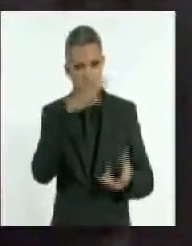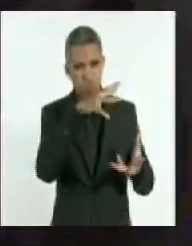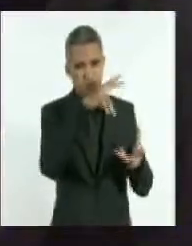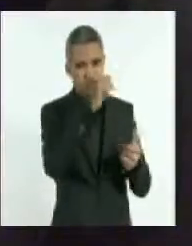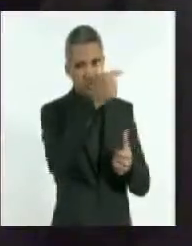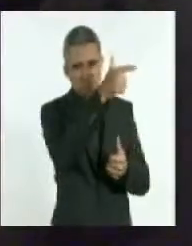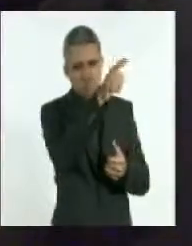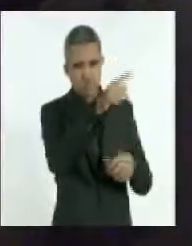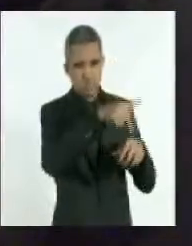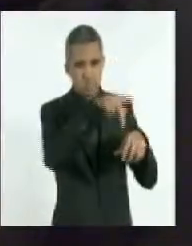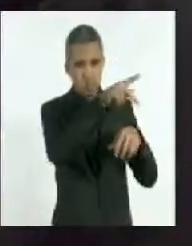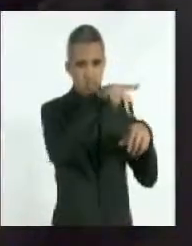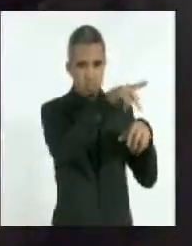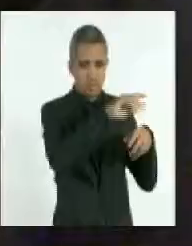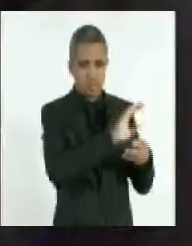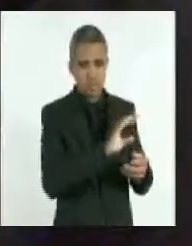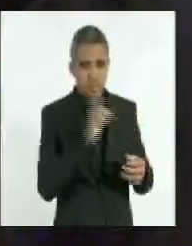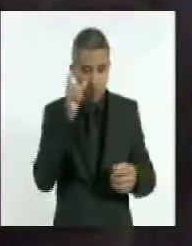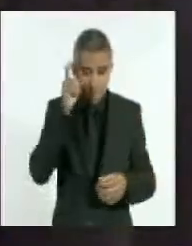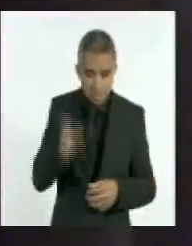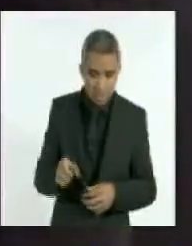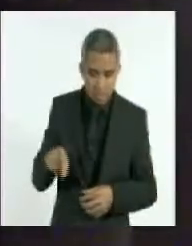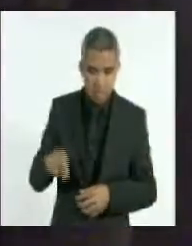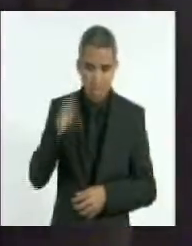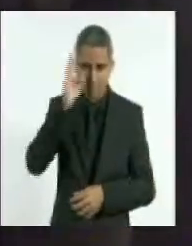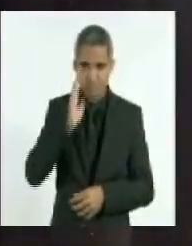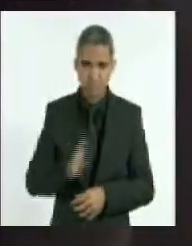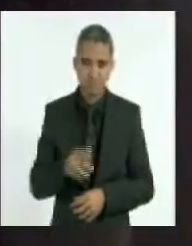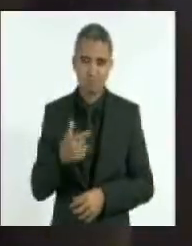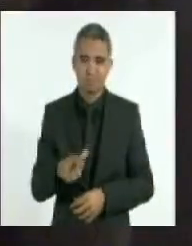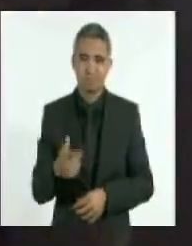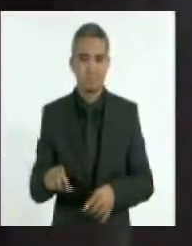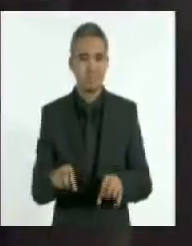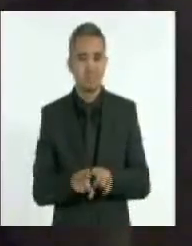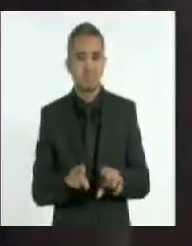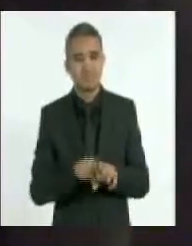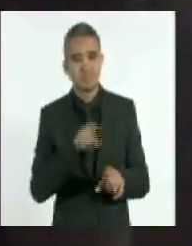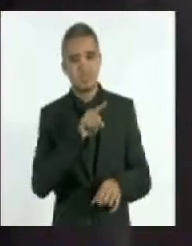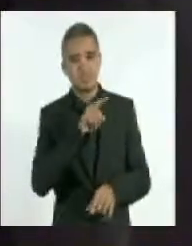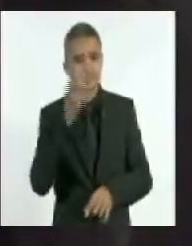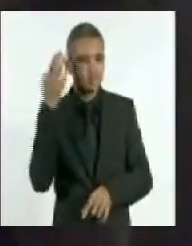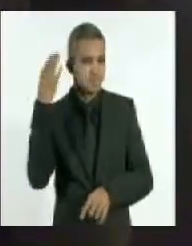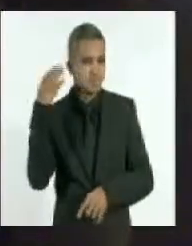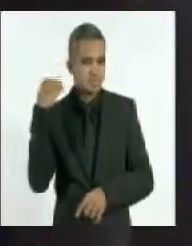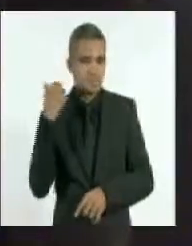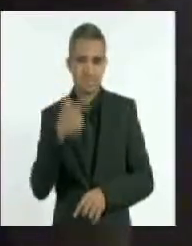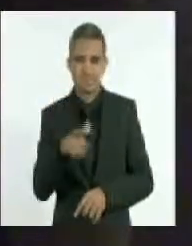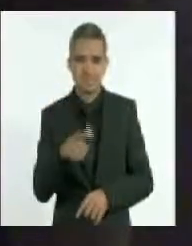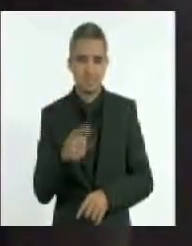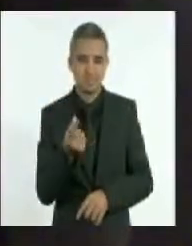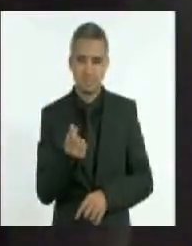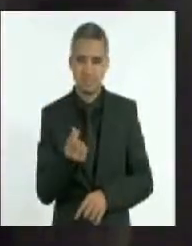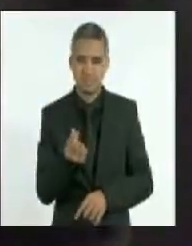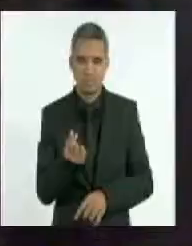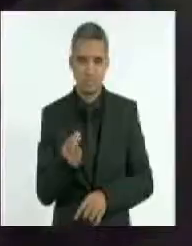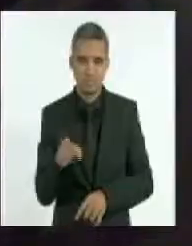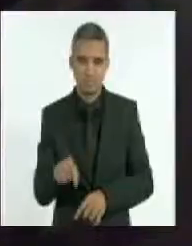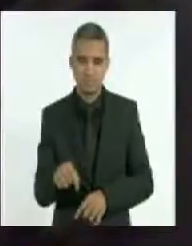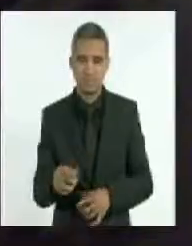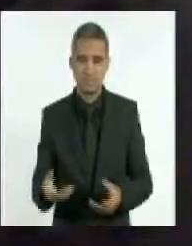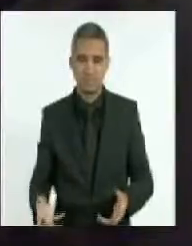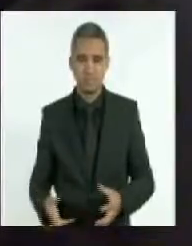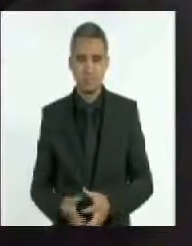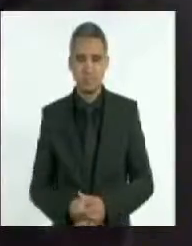tinham interesse. Não havia recursos desde o primeiro momento para a refinaria Premium.